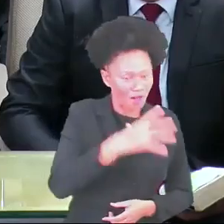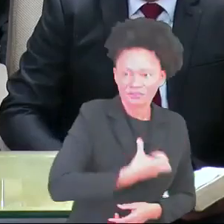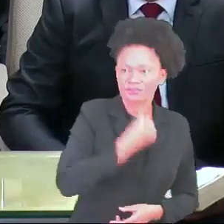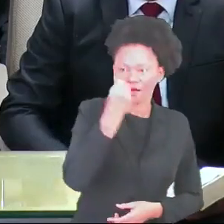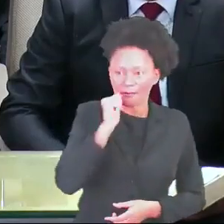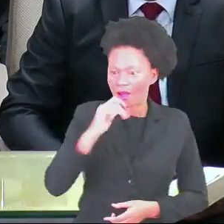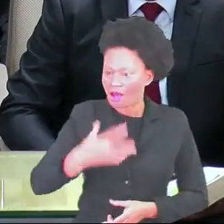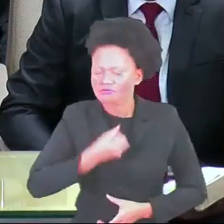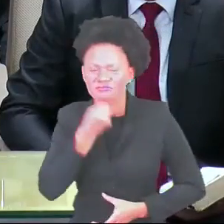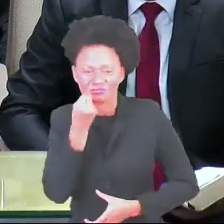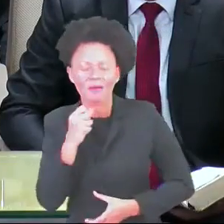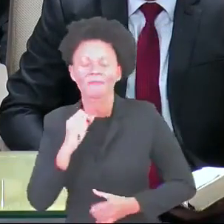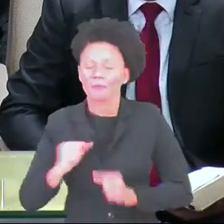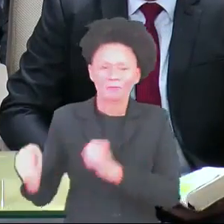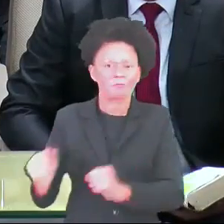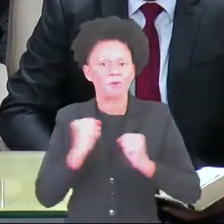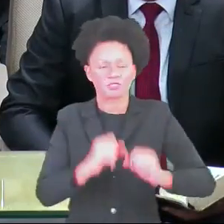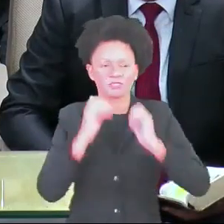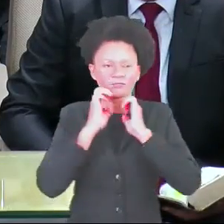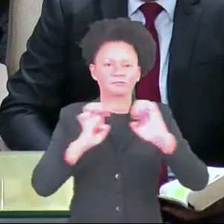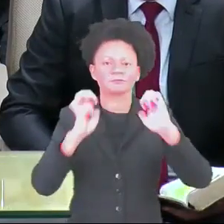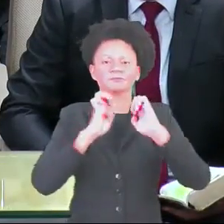serão salvos pelo poder do Evangelho.